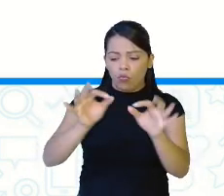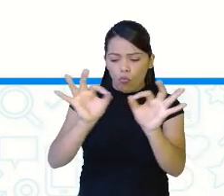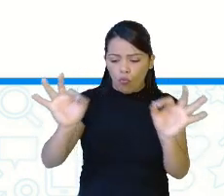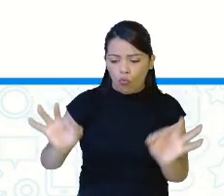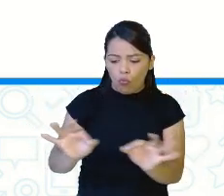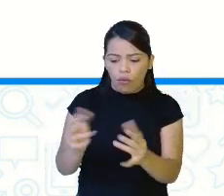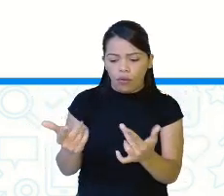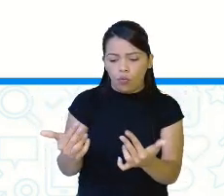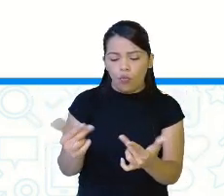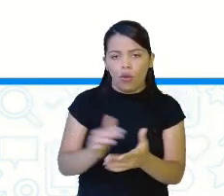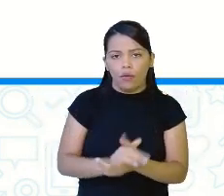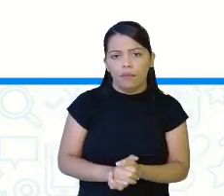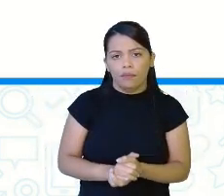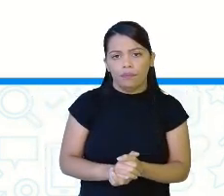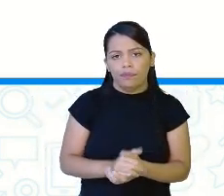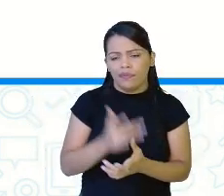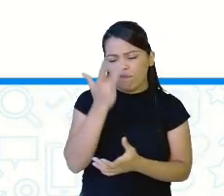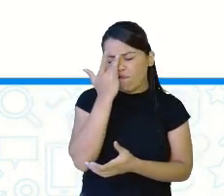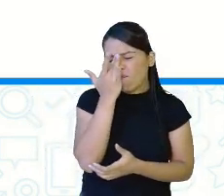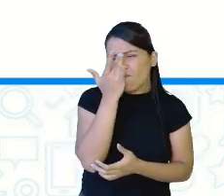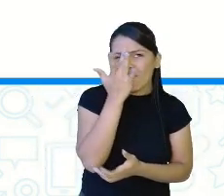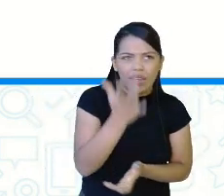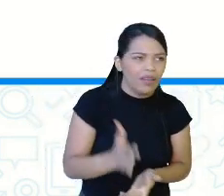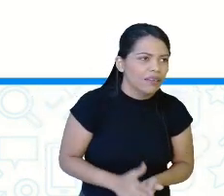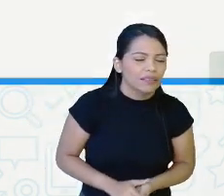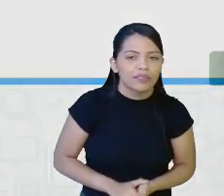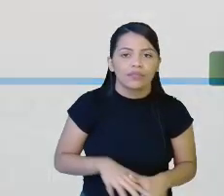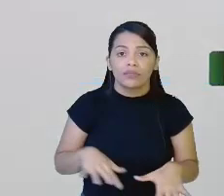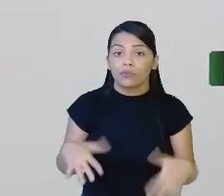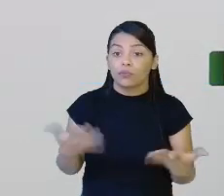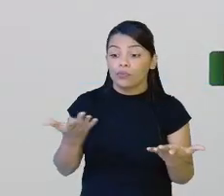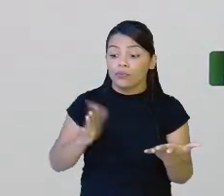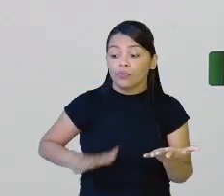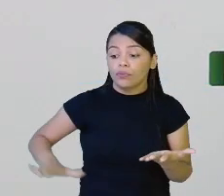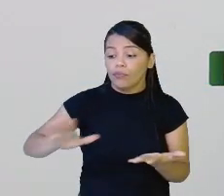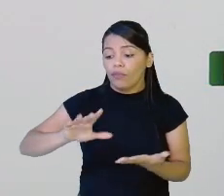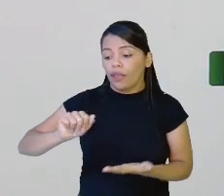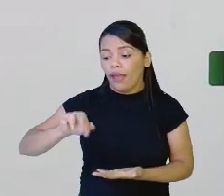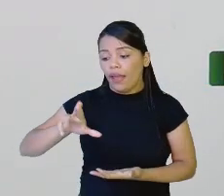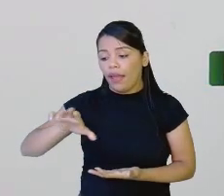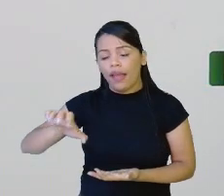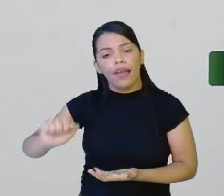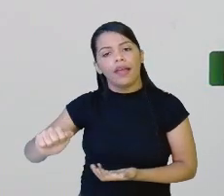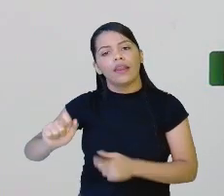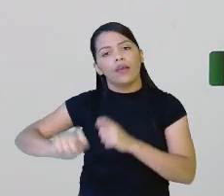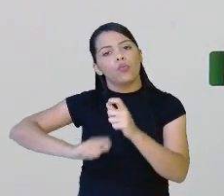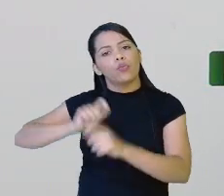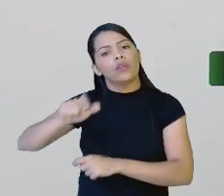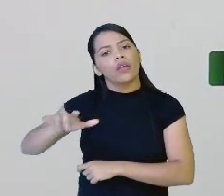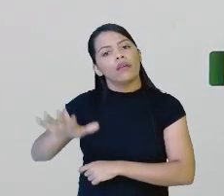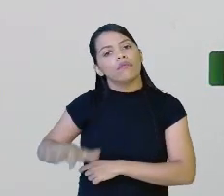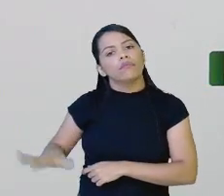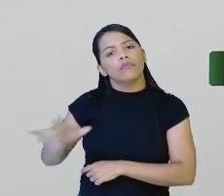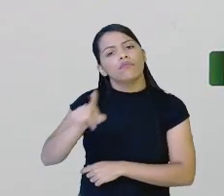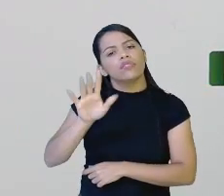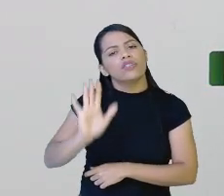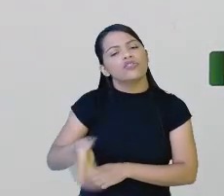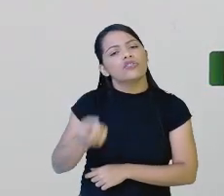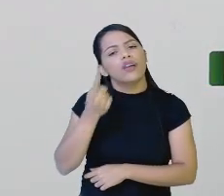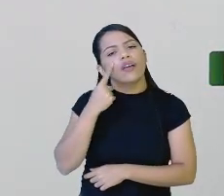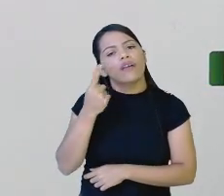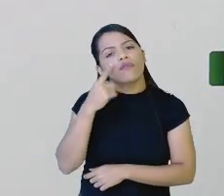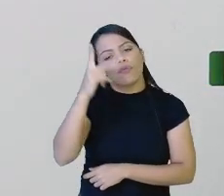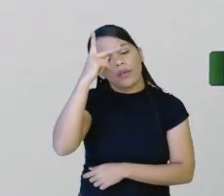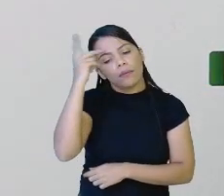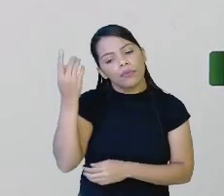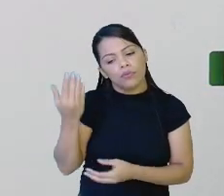demais! E área? E área, 5º ano, o que seria uma área? Você já viu alguém fazendo revestimento